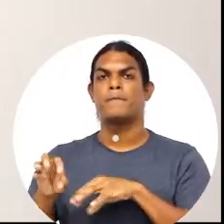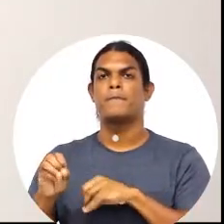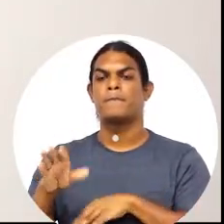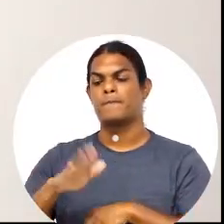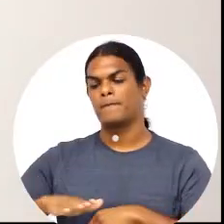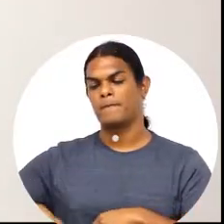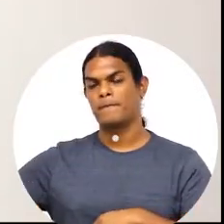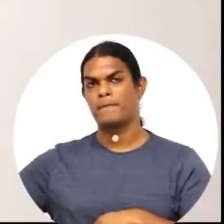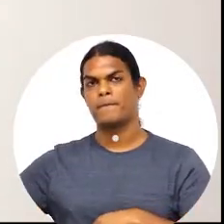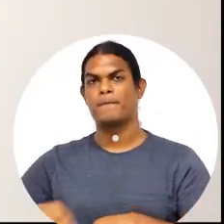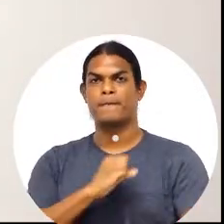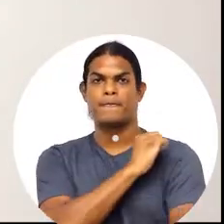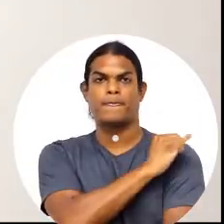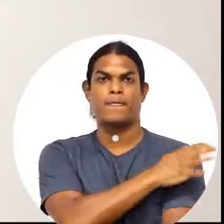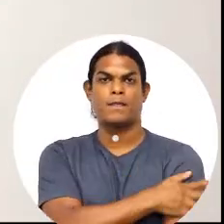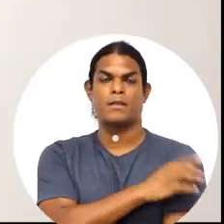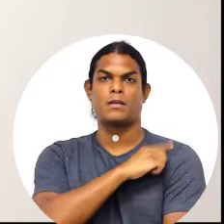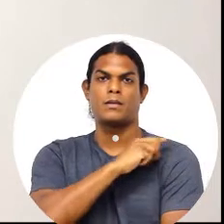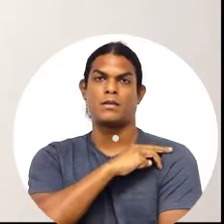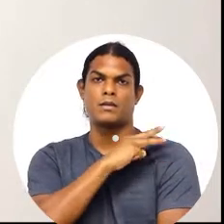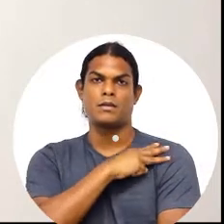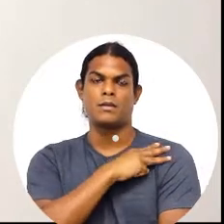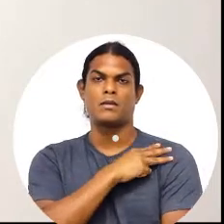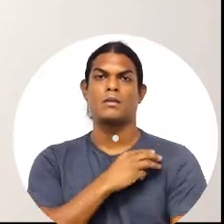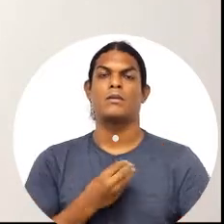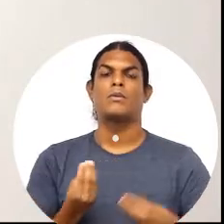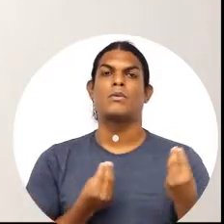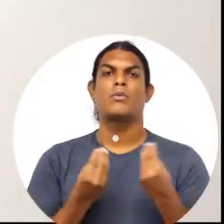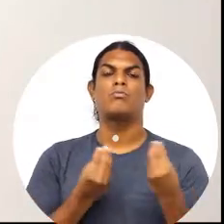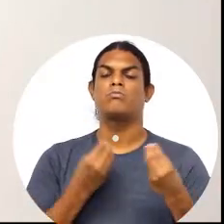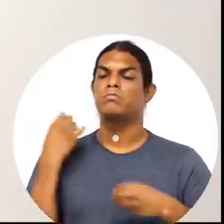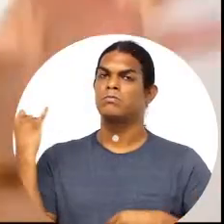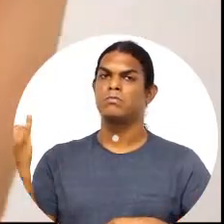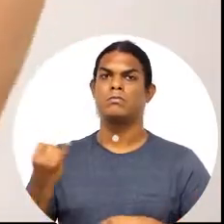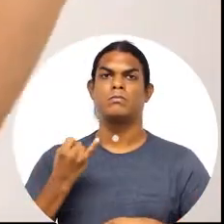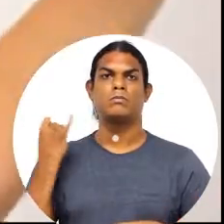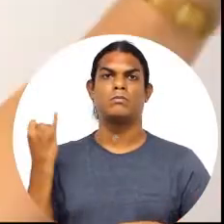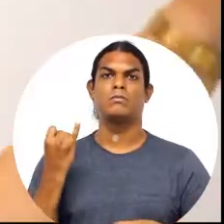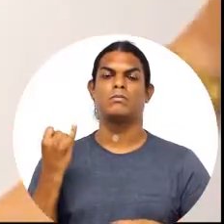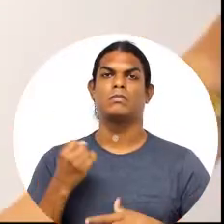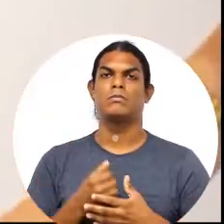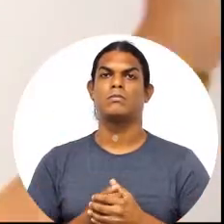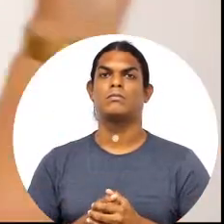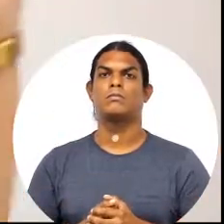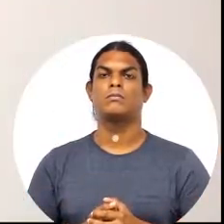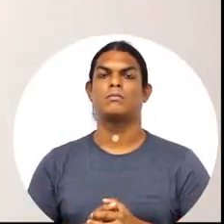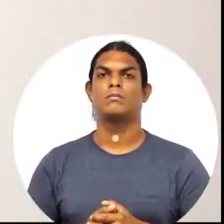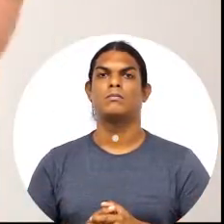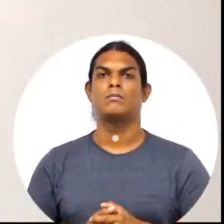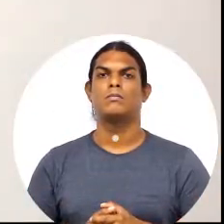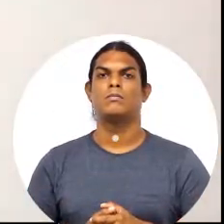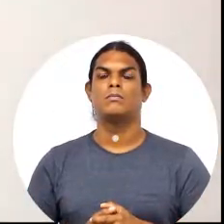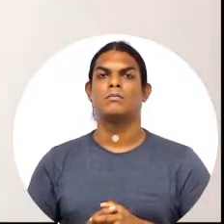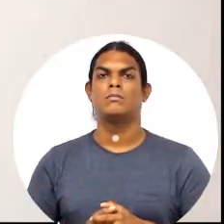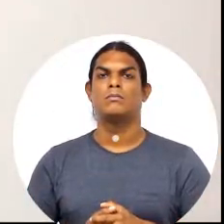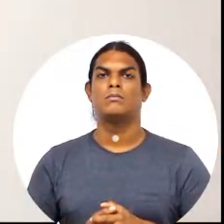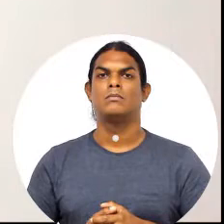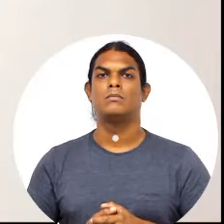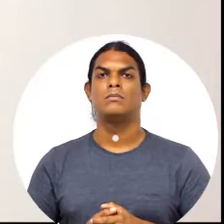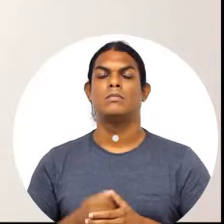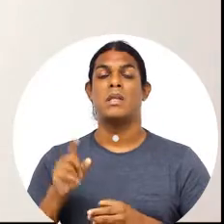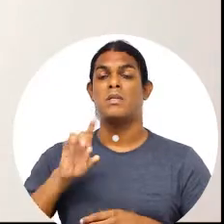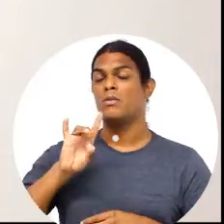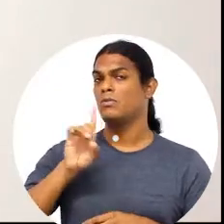como indissociáveis nesse contexto de educação. Não só gratuidade do ensino primário, não, agora